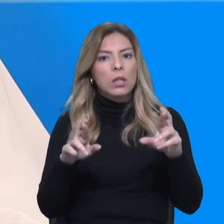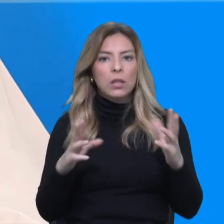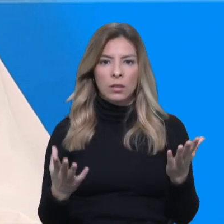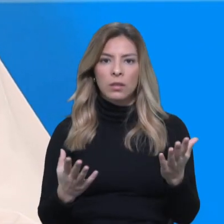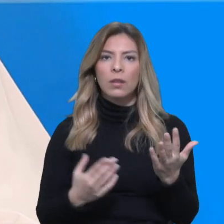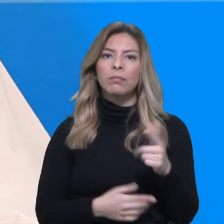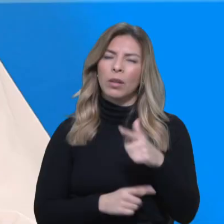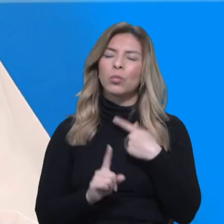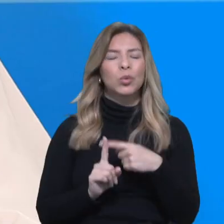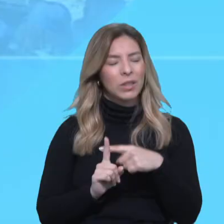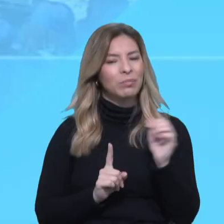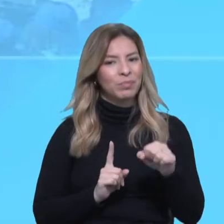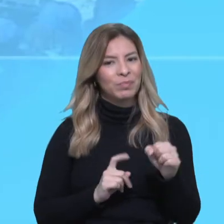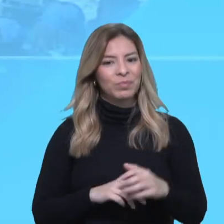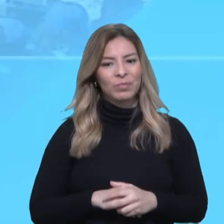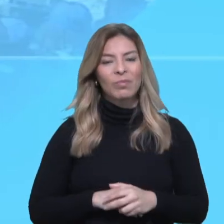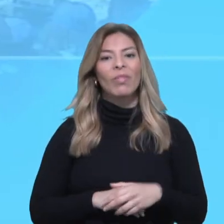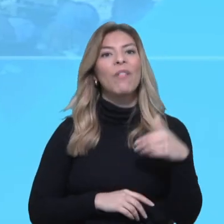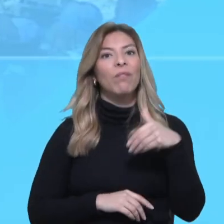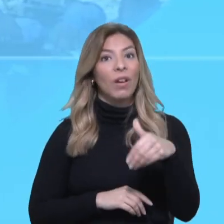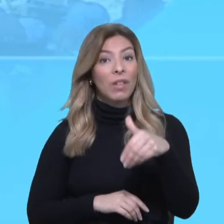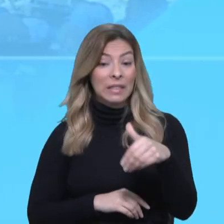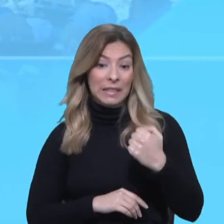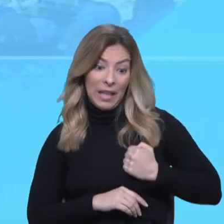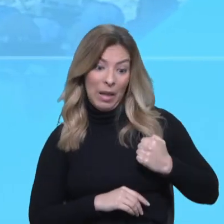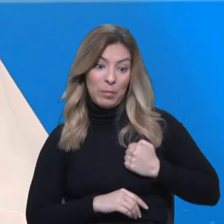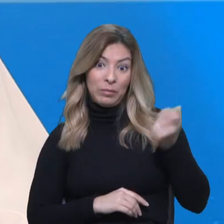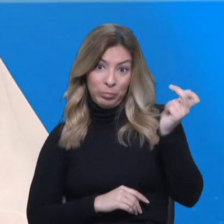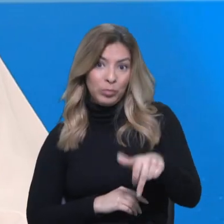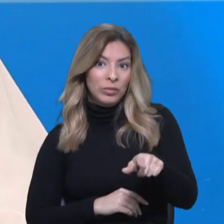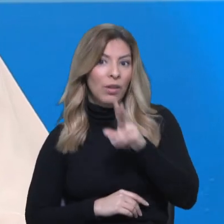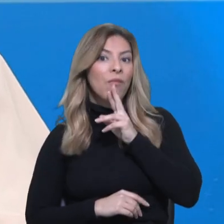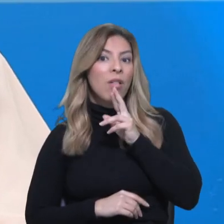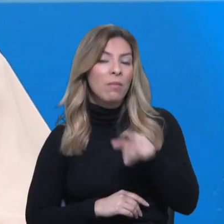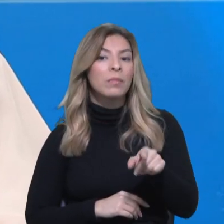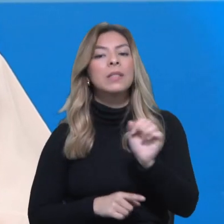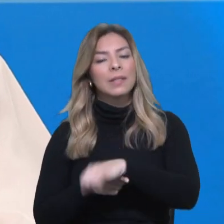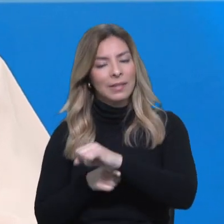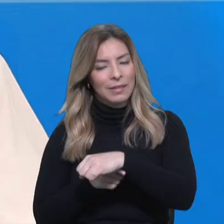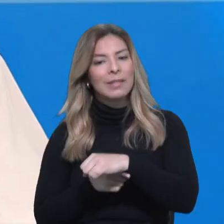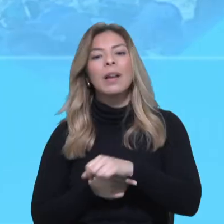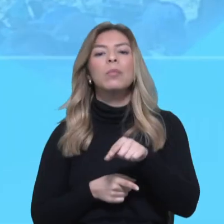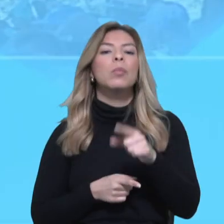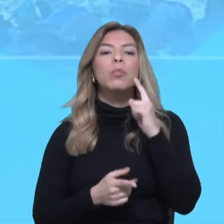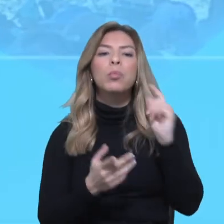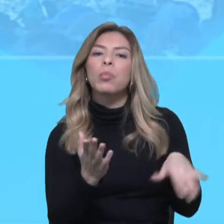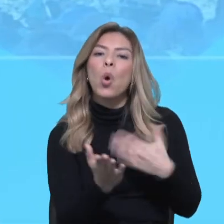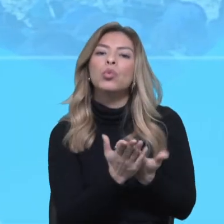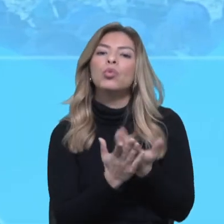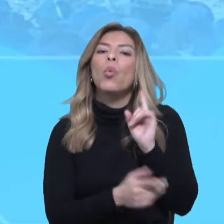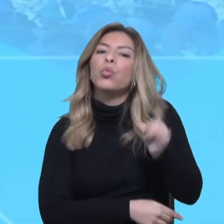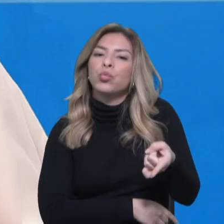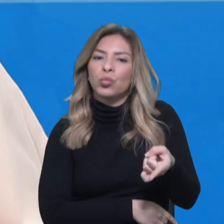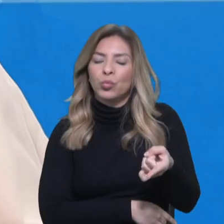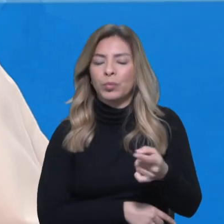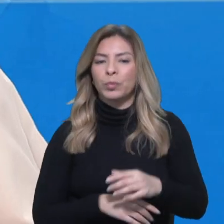grande mais-valia. É esse sinal que vai acontecer neste sábado em Fátima. Exatamente. E que proposta é feita aos participantes?